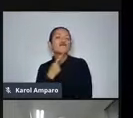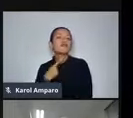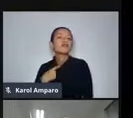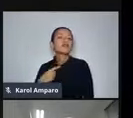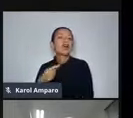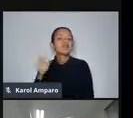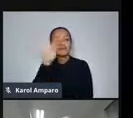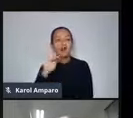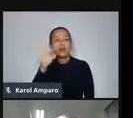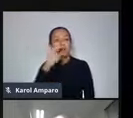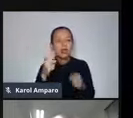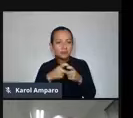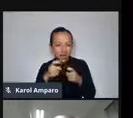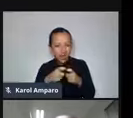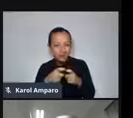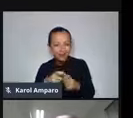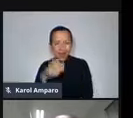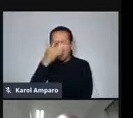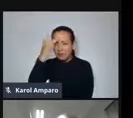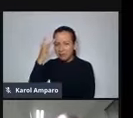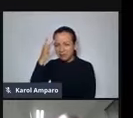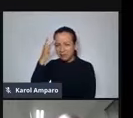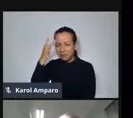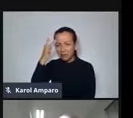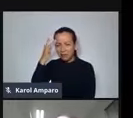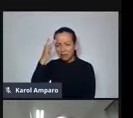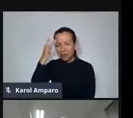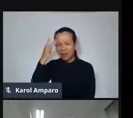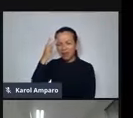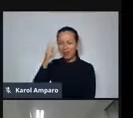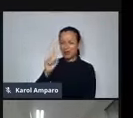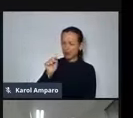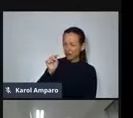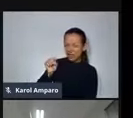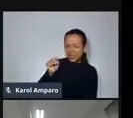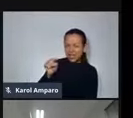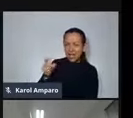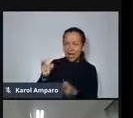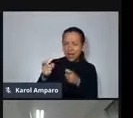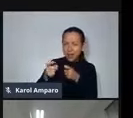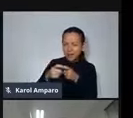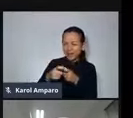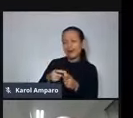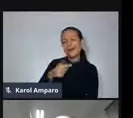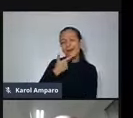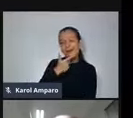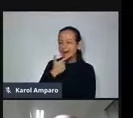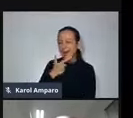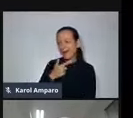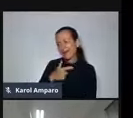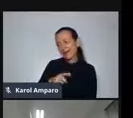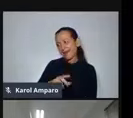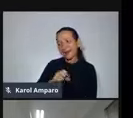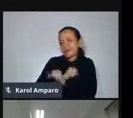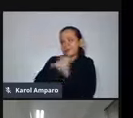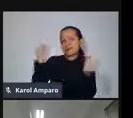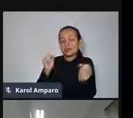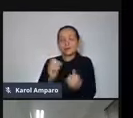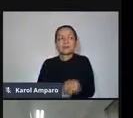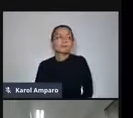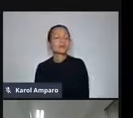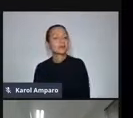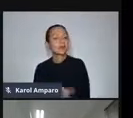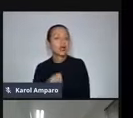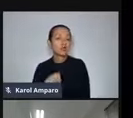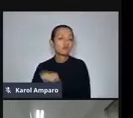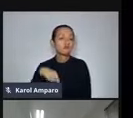isso. Vai ser médico, né? Ué, você é médico sim, porque não sei o quê, aí todo mundo. Aí eu vou para casa e fico pensando, meu